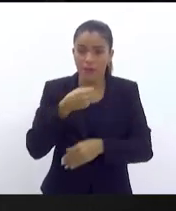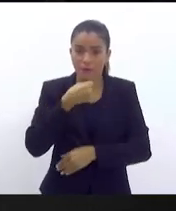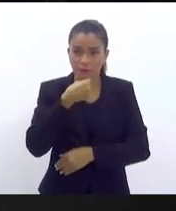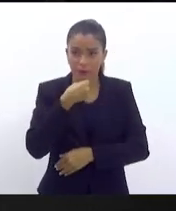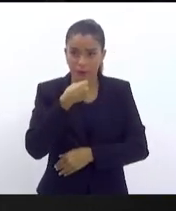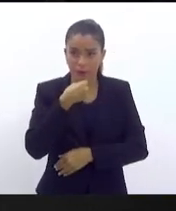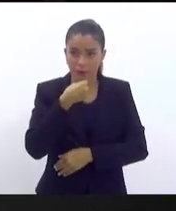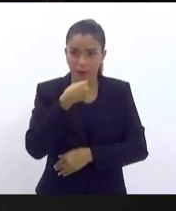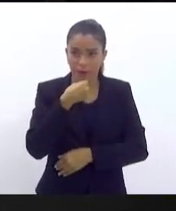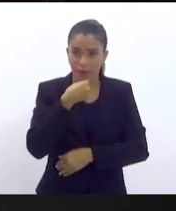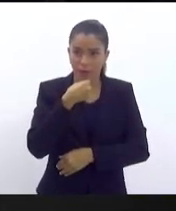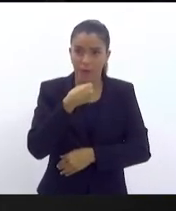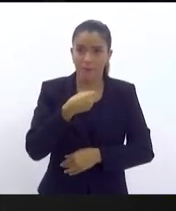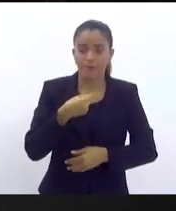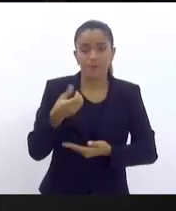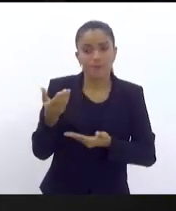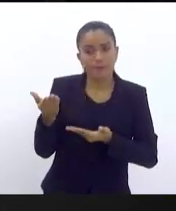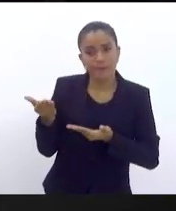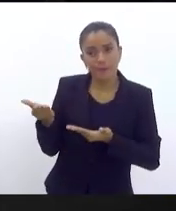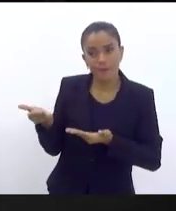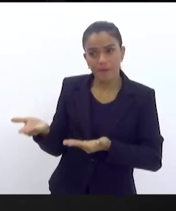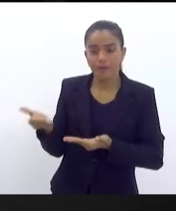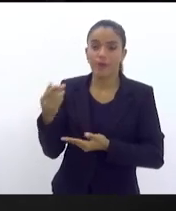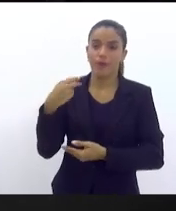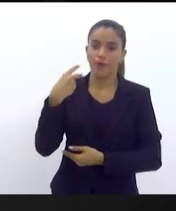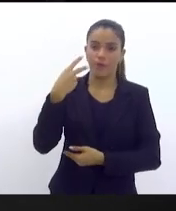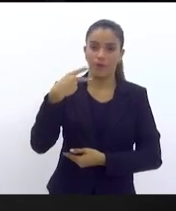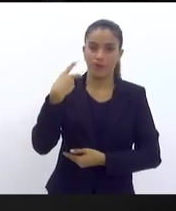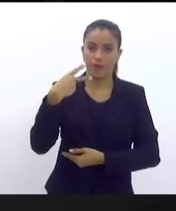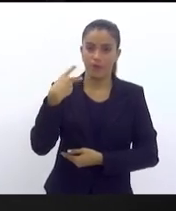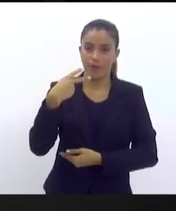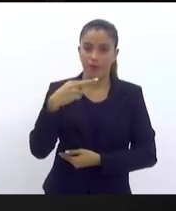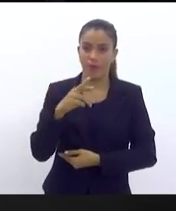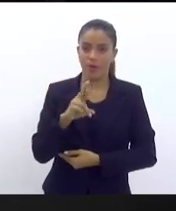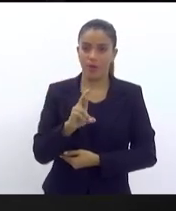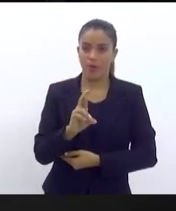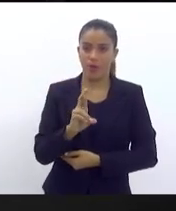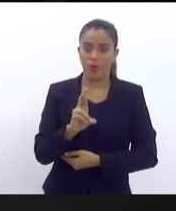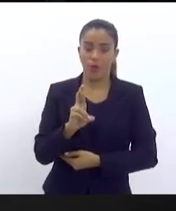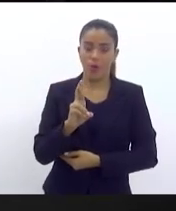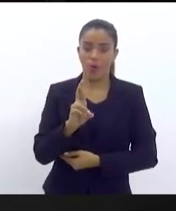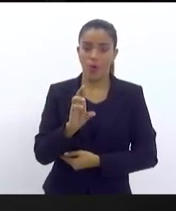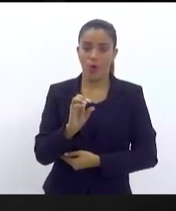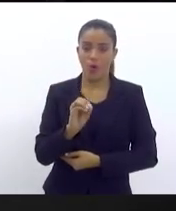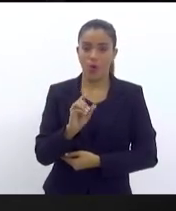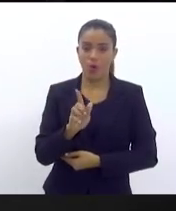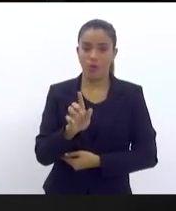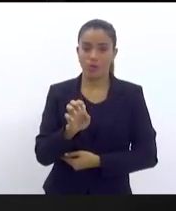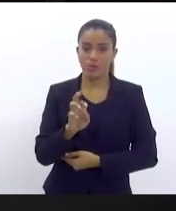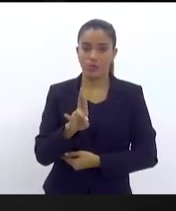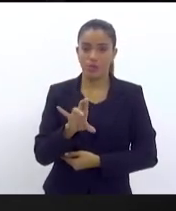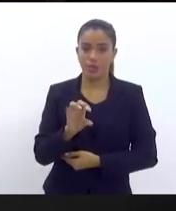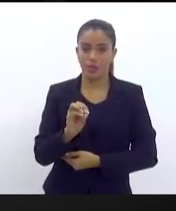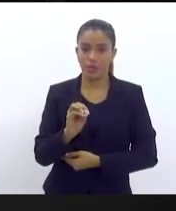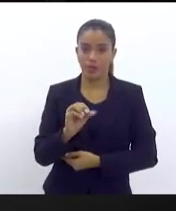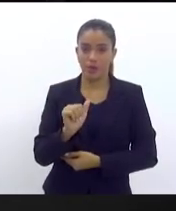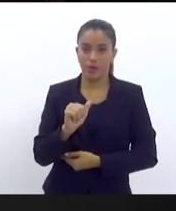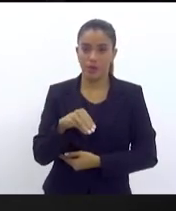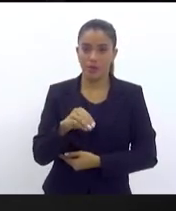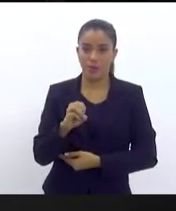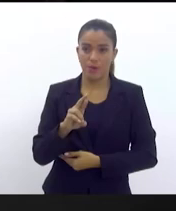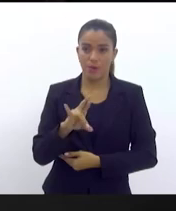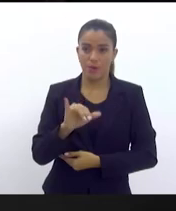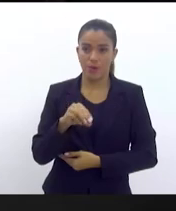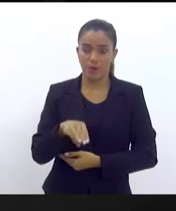o nosso Nobre Vereador Rodrigo Amorim Rogério Amorim ou também o nosso secretário